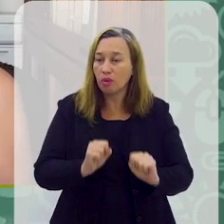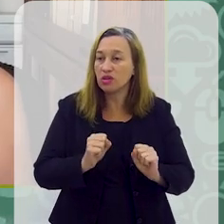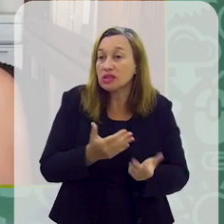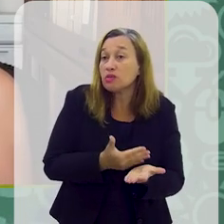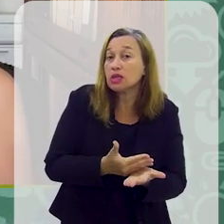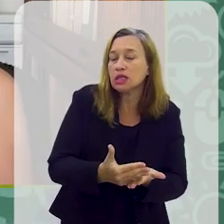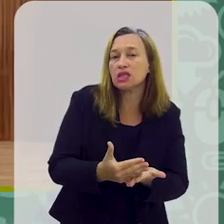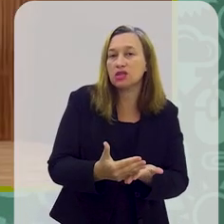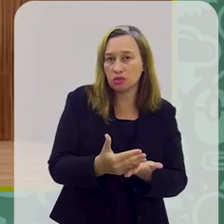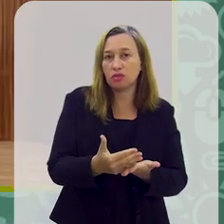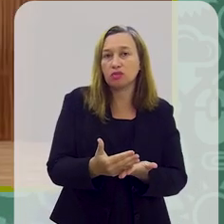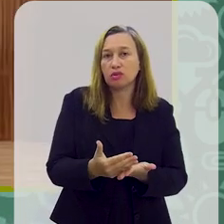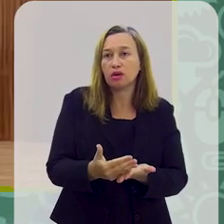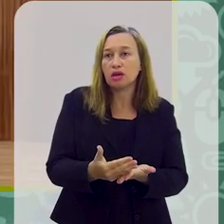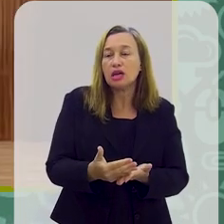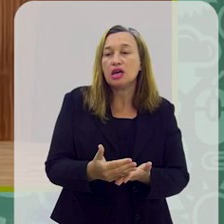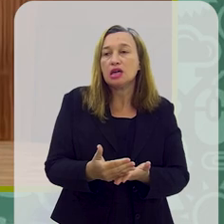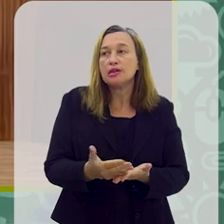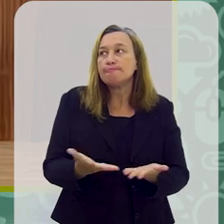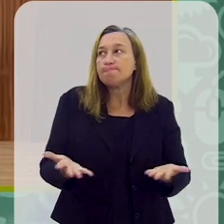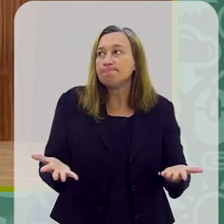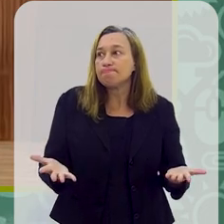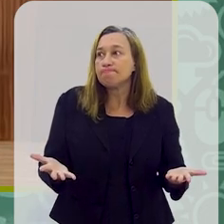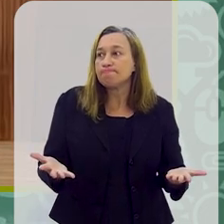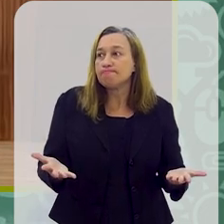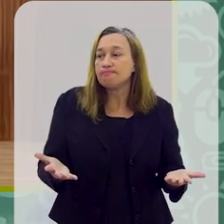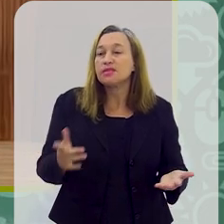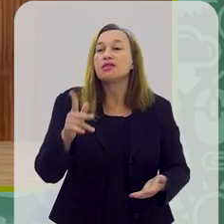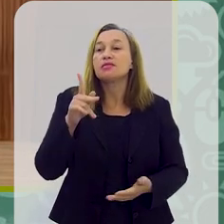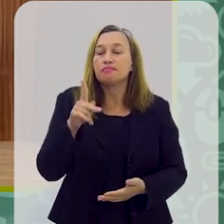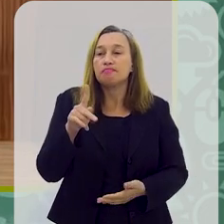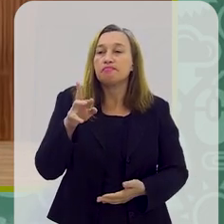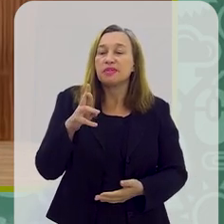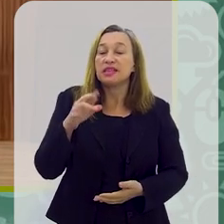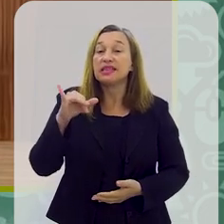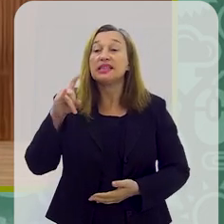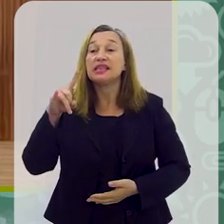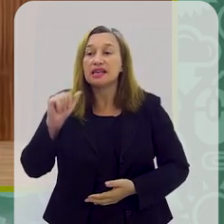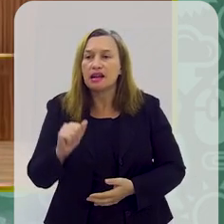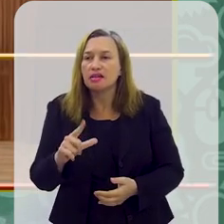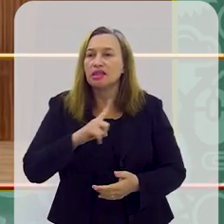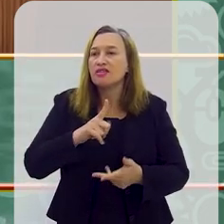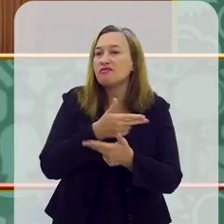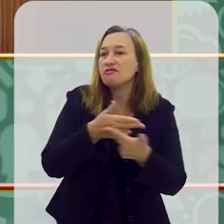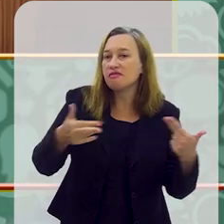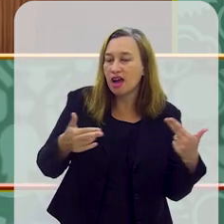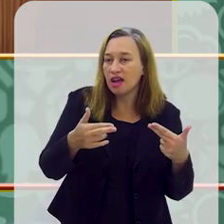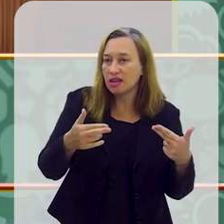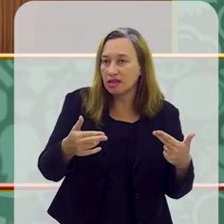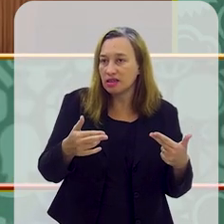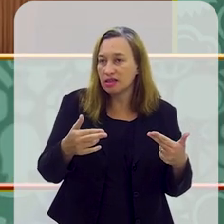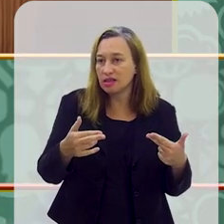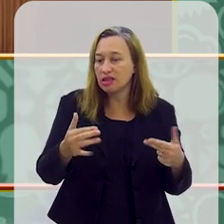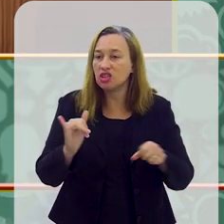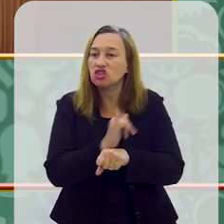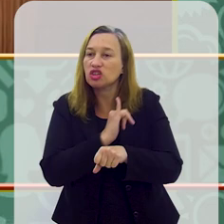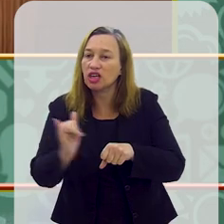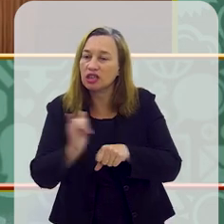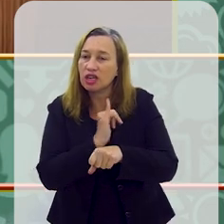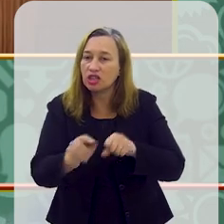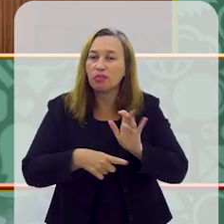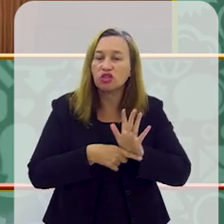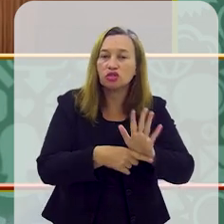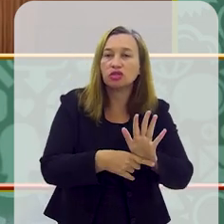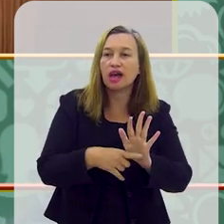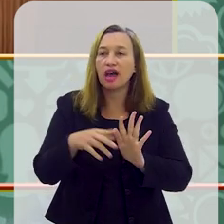gatilho, pode ser uma gota d'água. E aí, Priscila, a gente tem Várias ferramentas para ajudar os pais